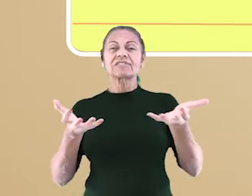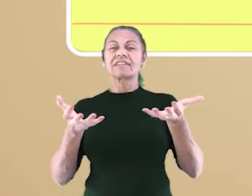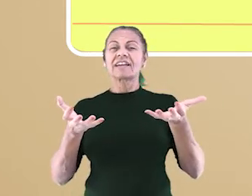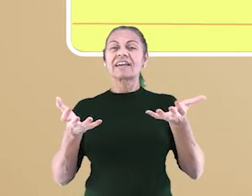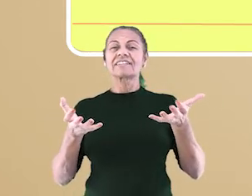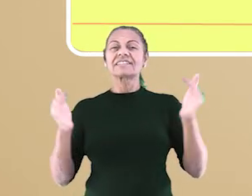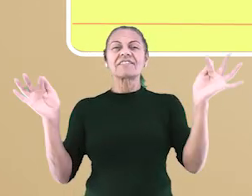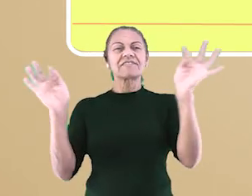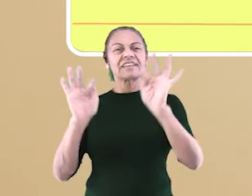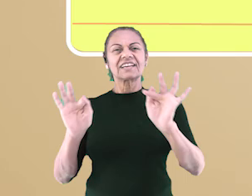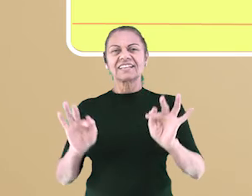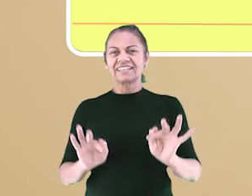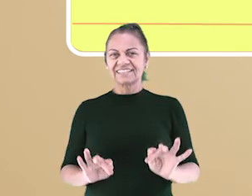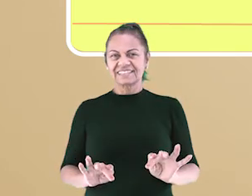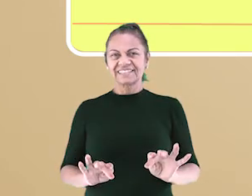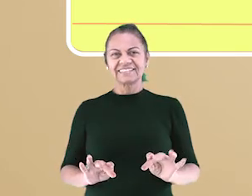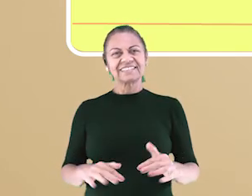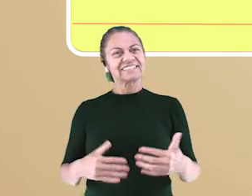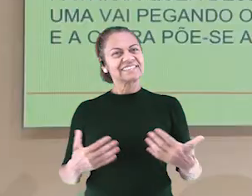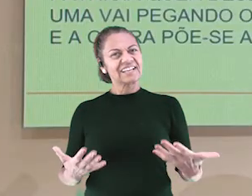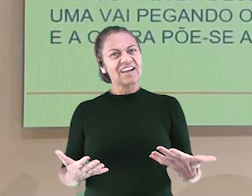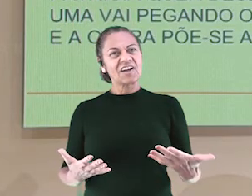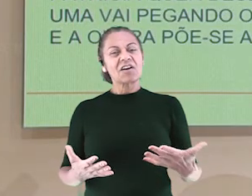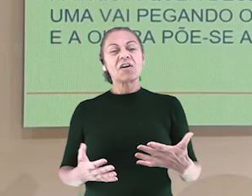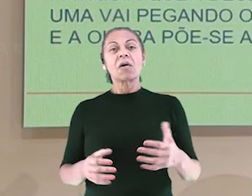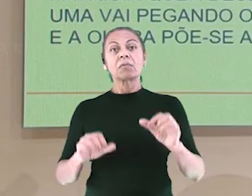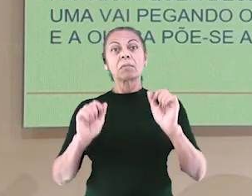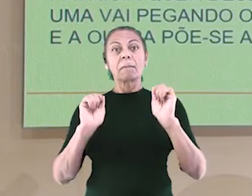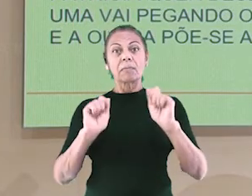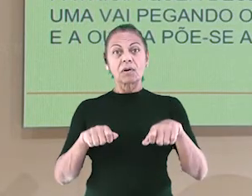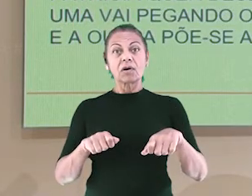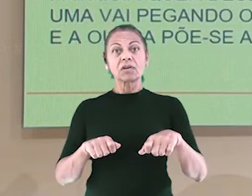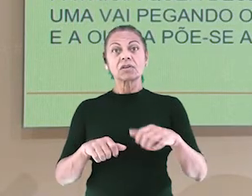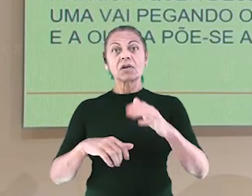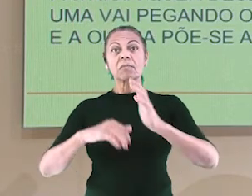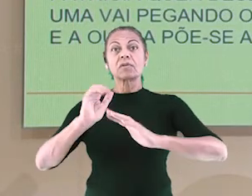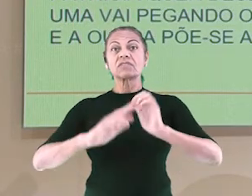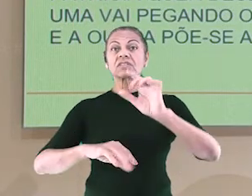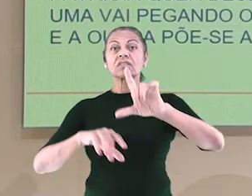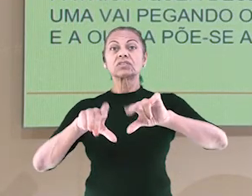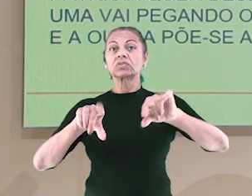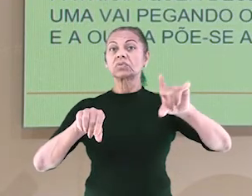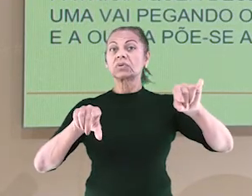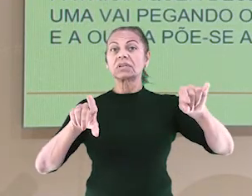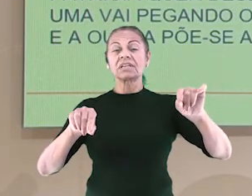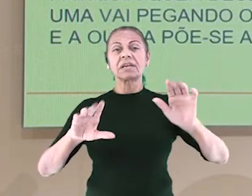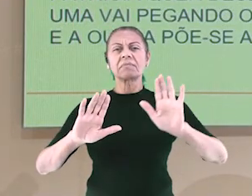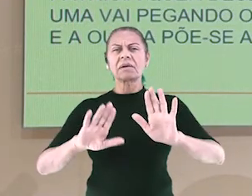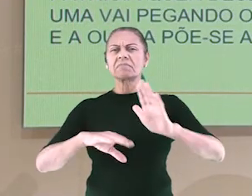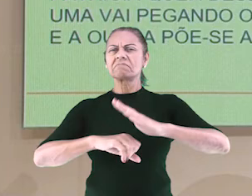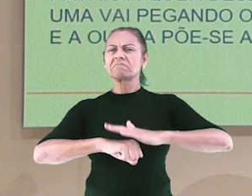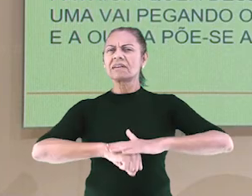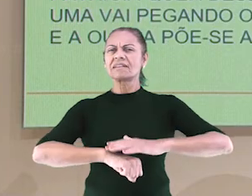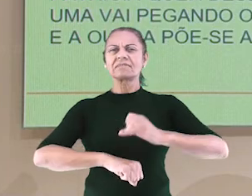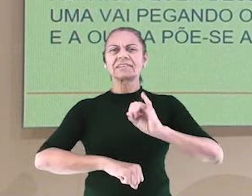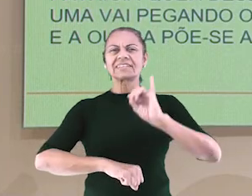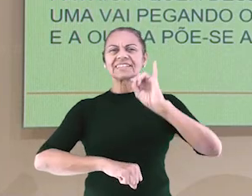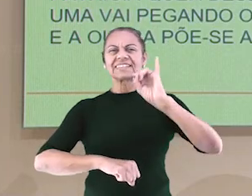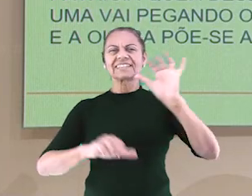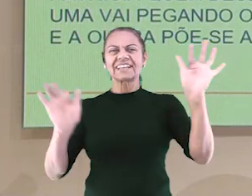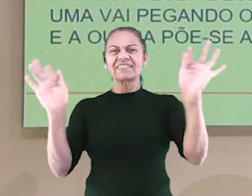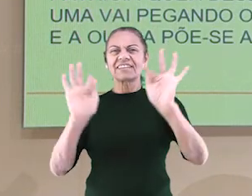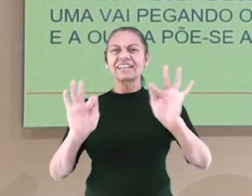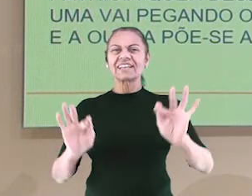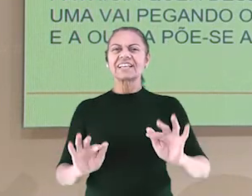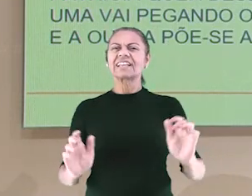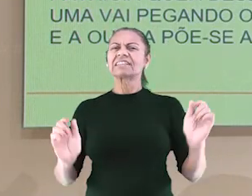coisa: quero ser muito feliz. Podemos escolher uma ou mais profissões, mas o importante